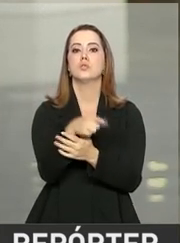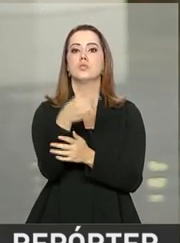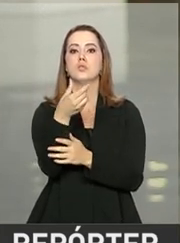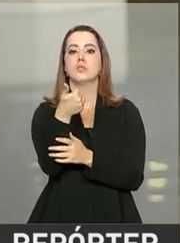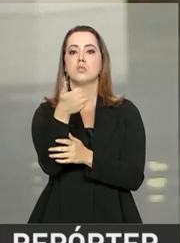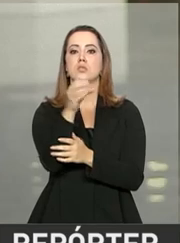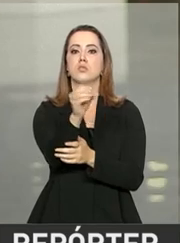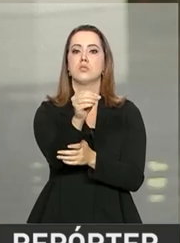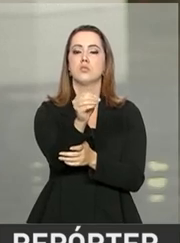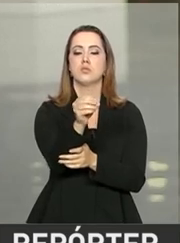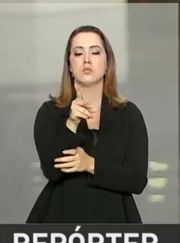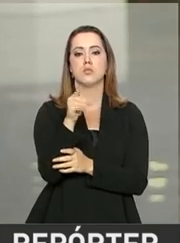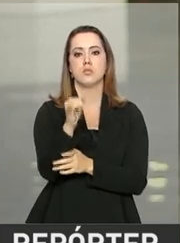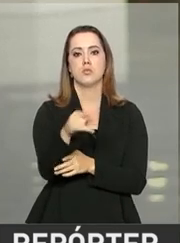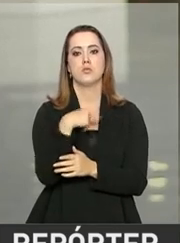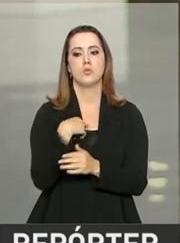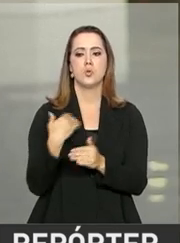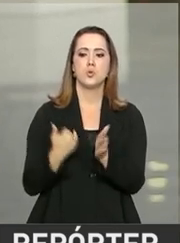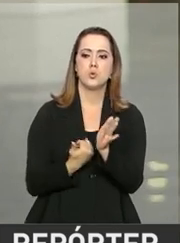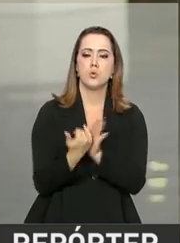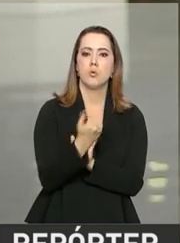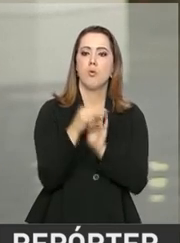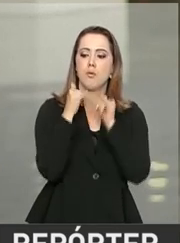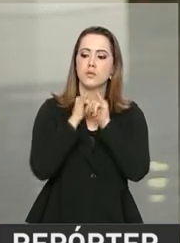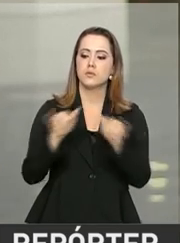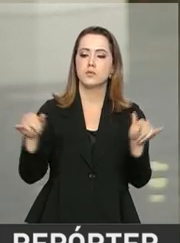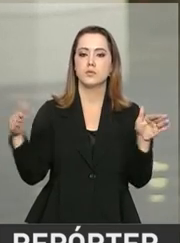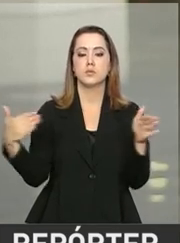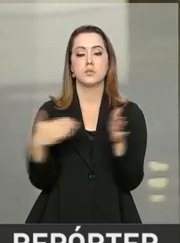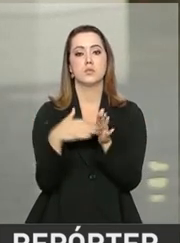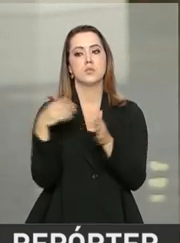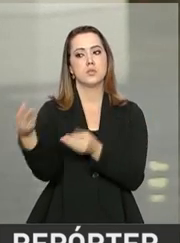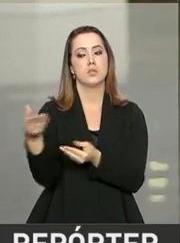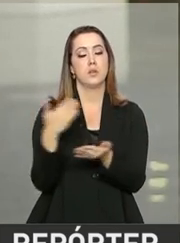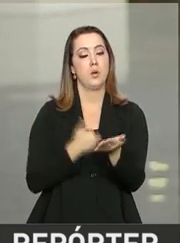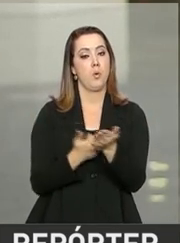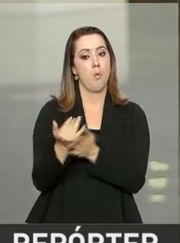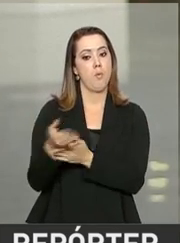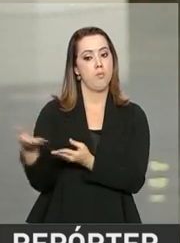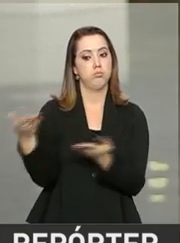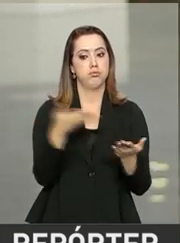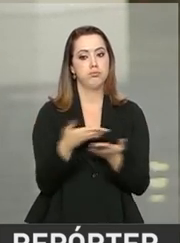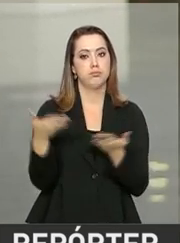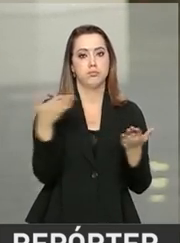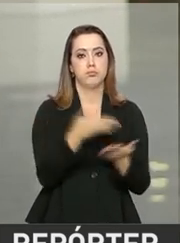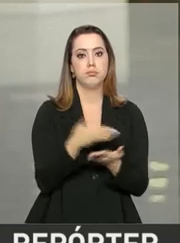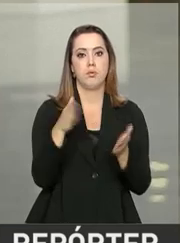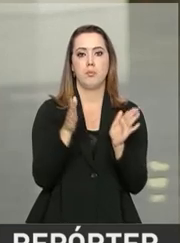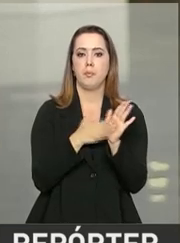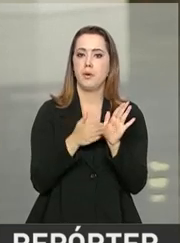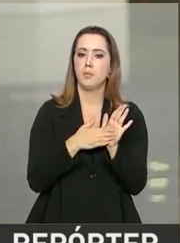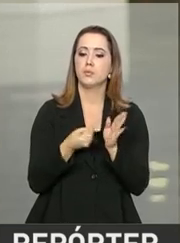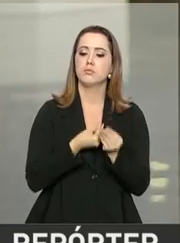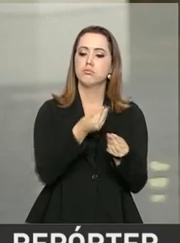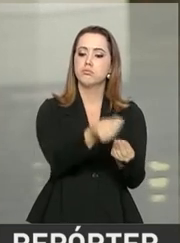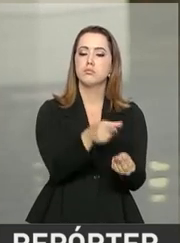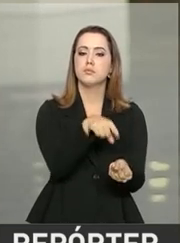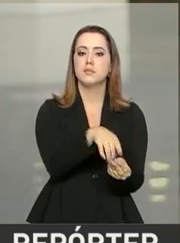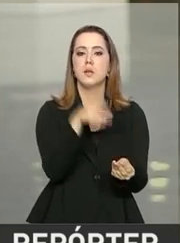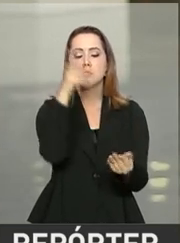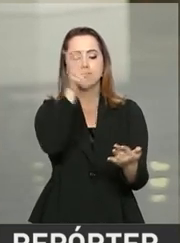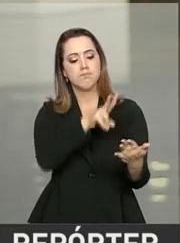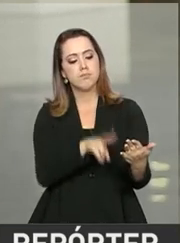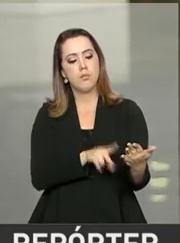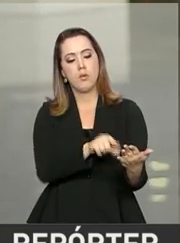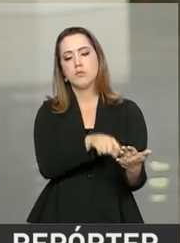100 dias entre a publicação do edital e o recebimento de propostas para que os investidores tenham mais tempo para avaliar